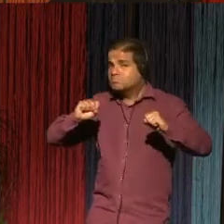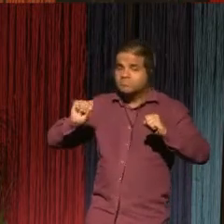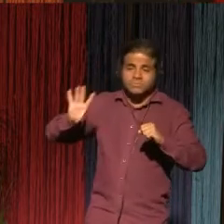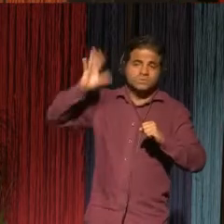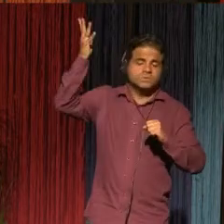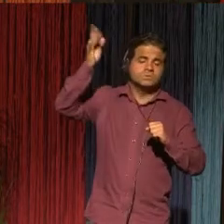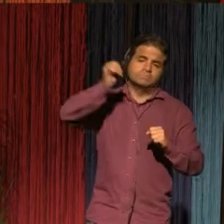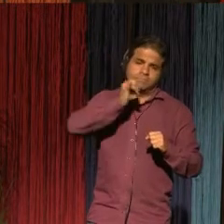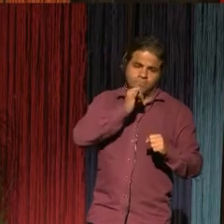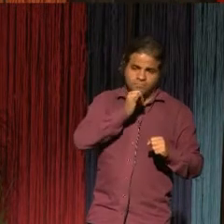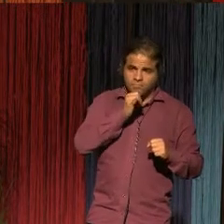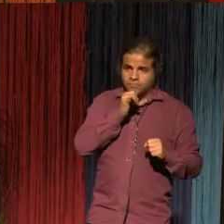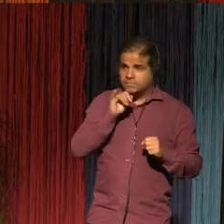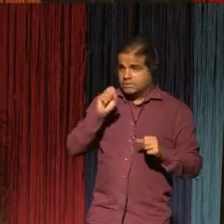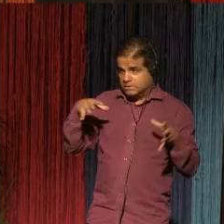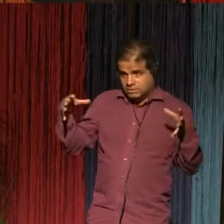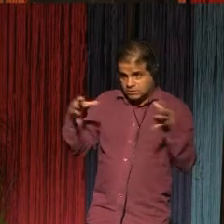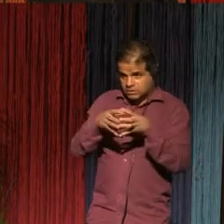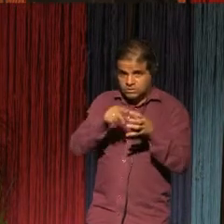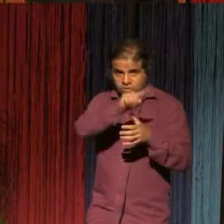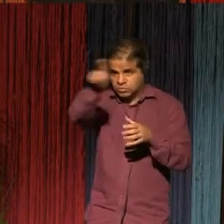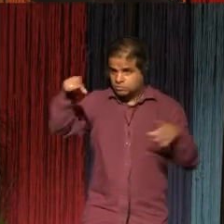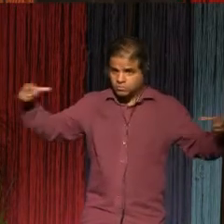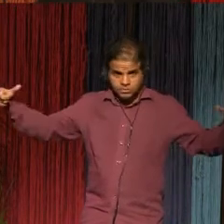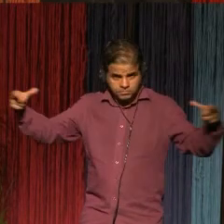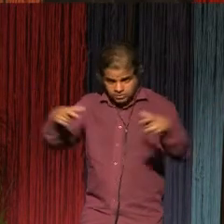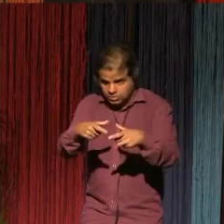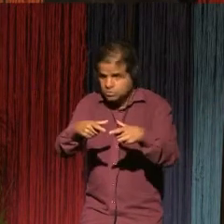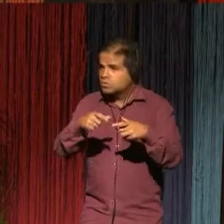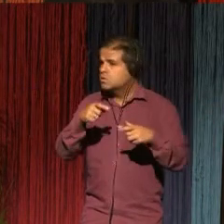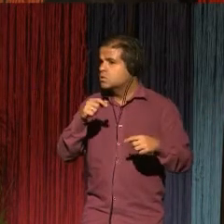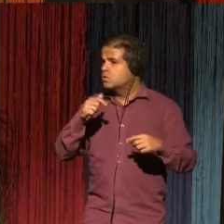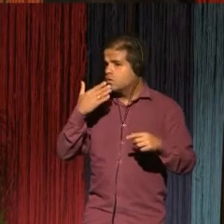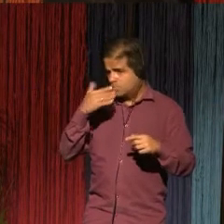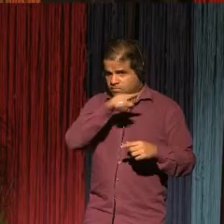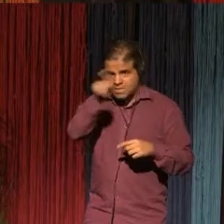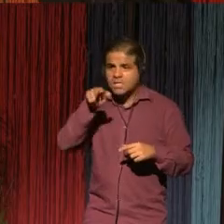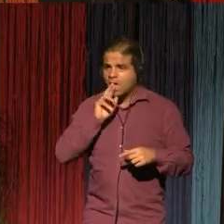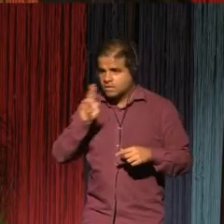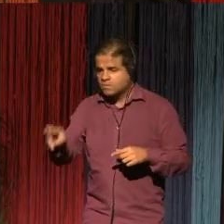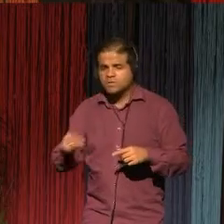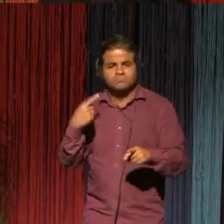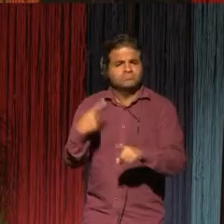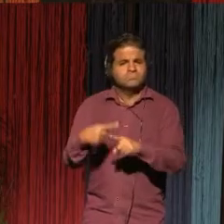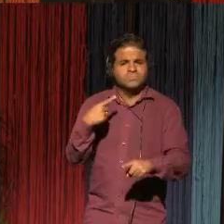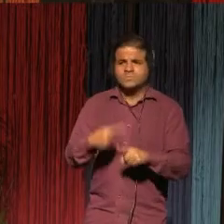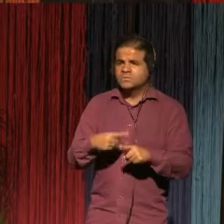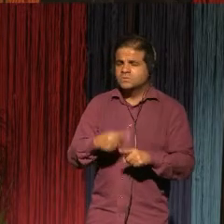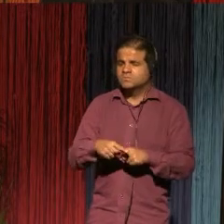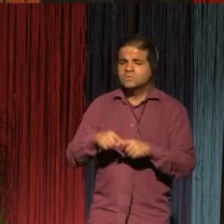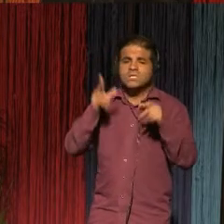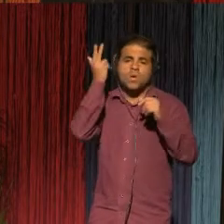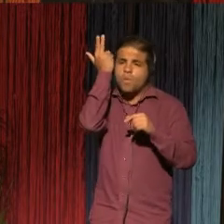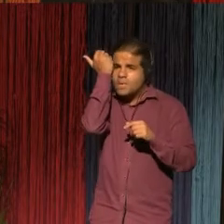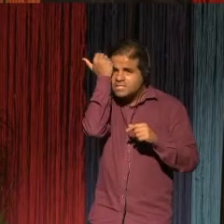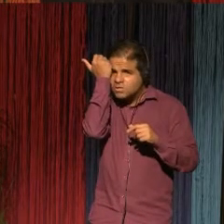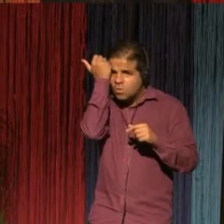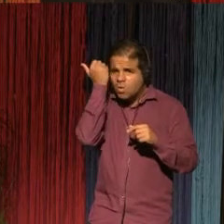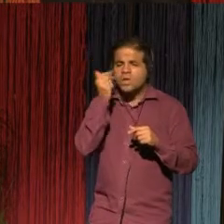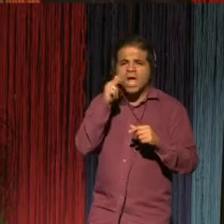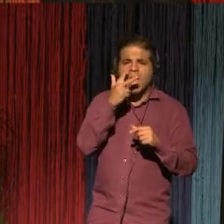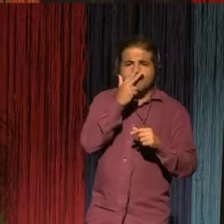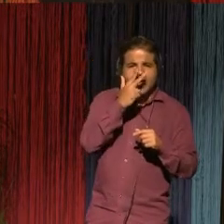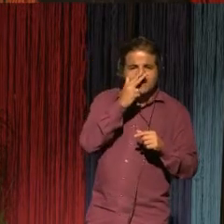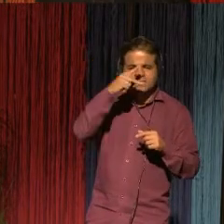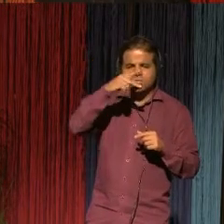exemplo, se esse grupo aqui fosse menor, eu pediria que vocês respondessem. Por que que uma cenoura é parecida com um pepino?